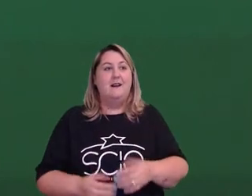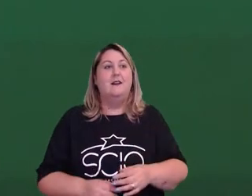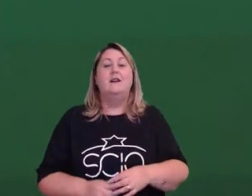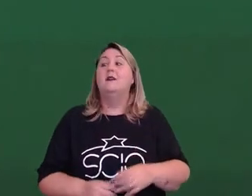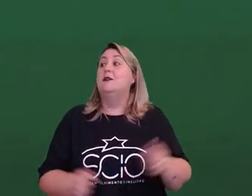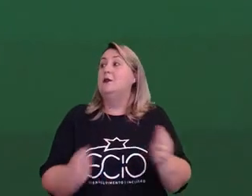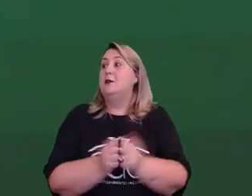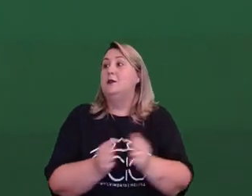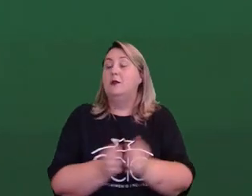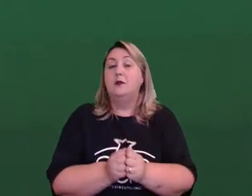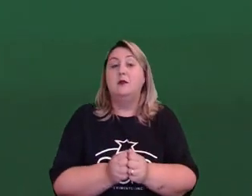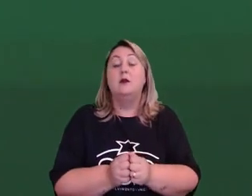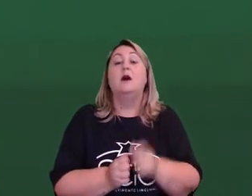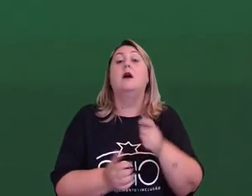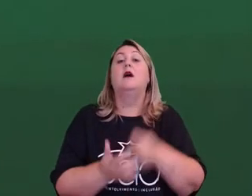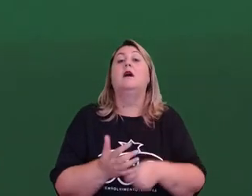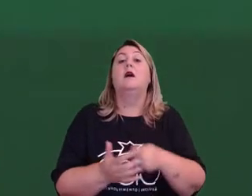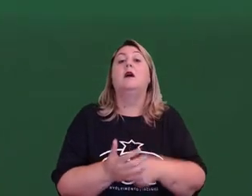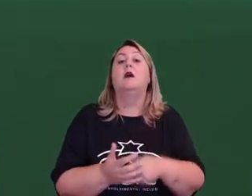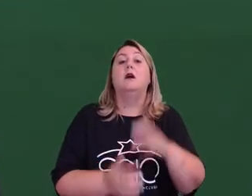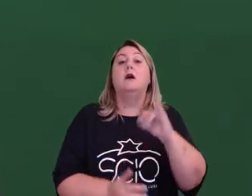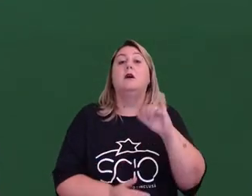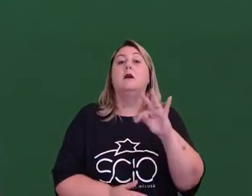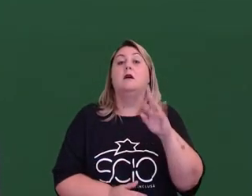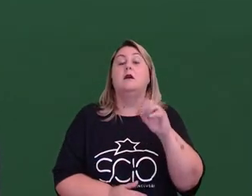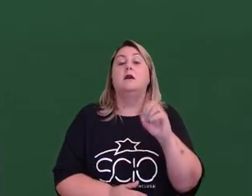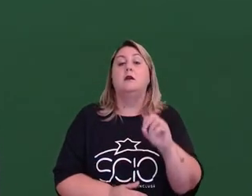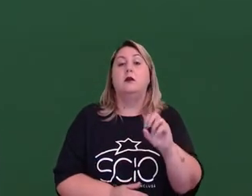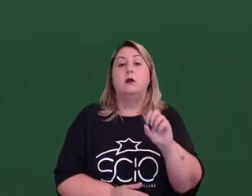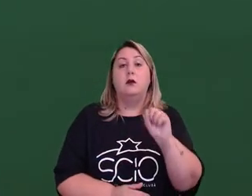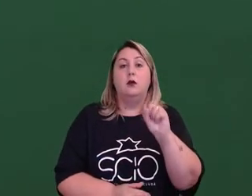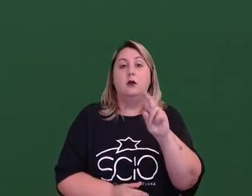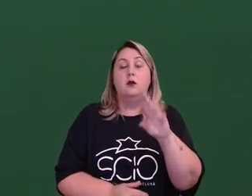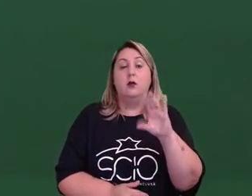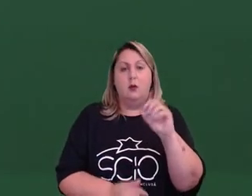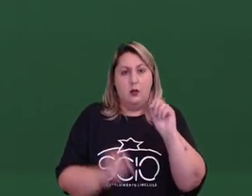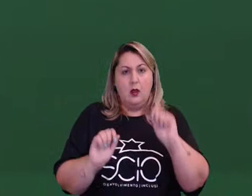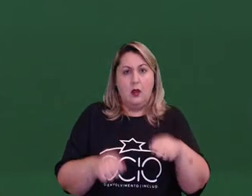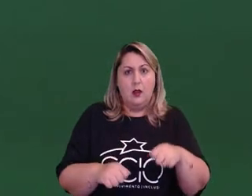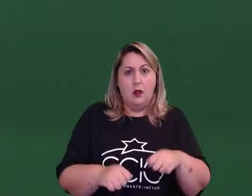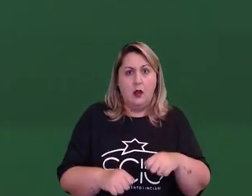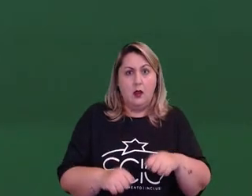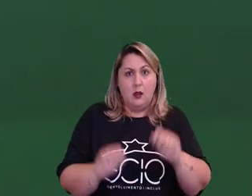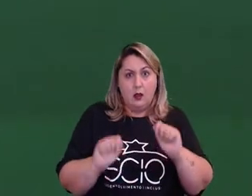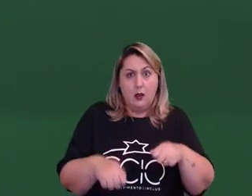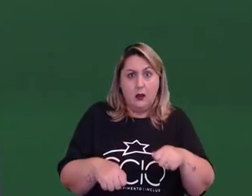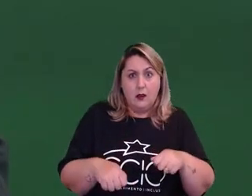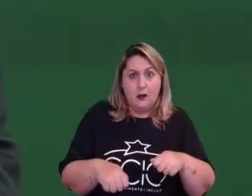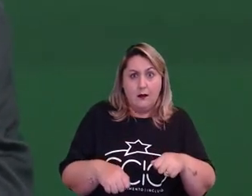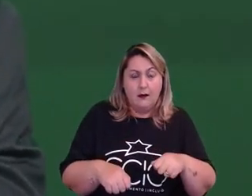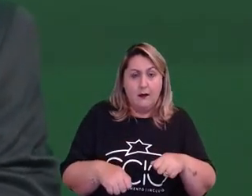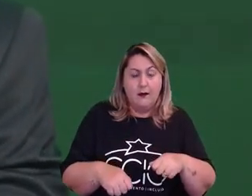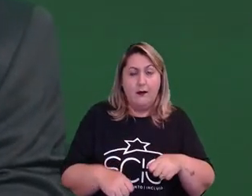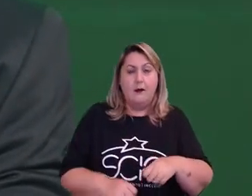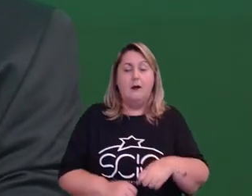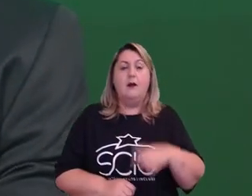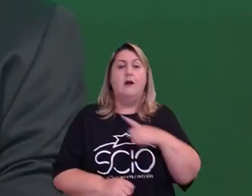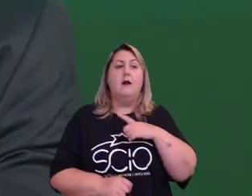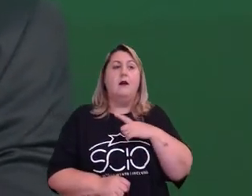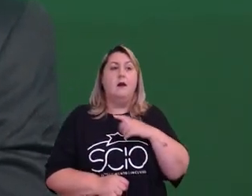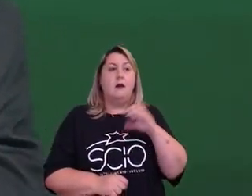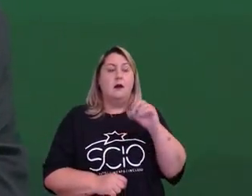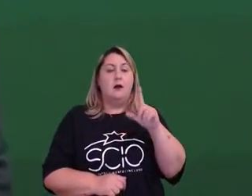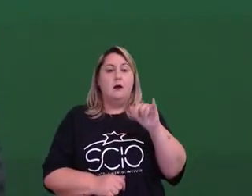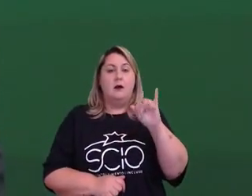Conto com vocês e eu desafio. Citrusuco, é possível? É possível ou não? Então vamos lá. Sérgio Oliveira, muito